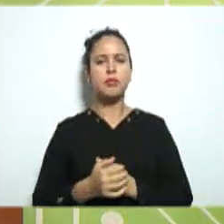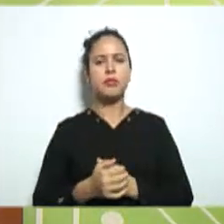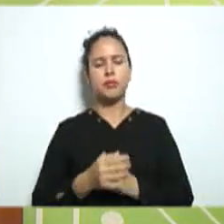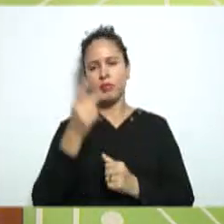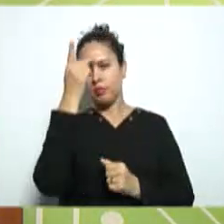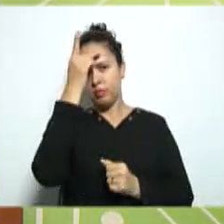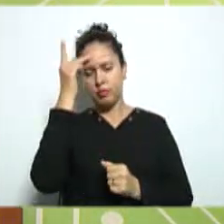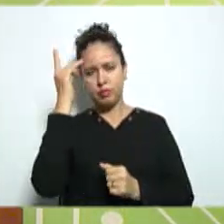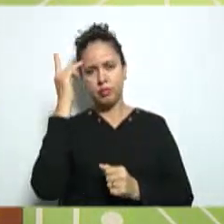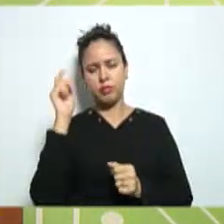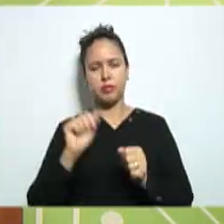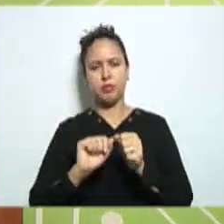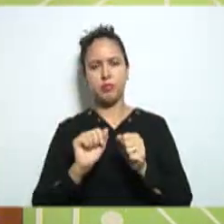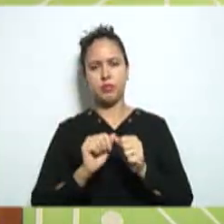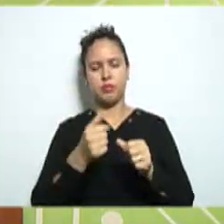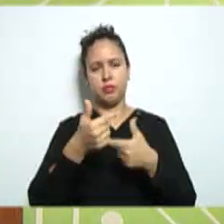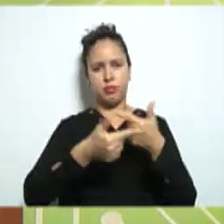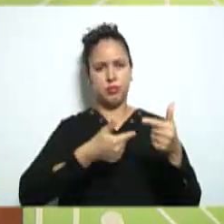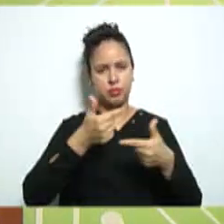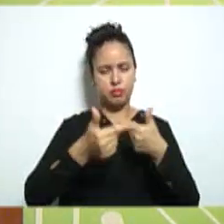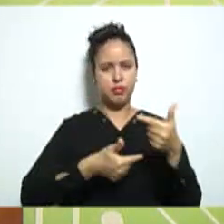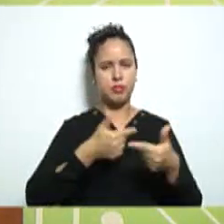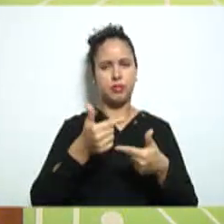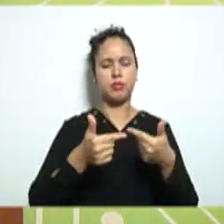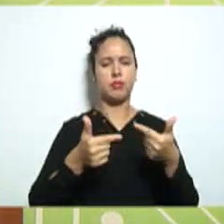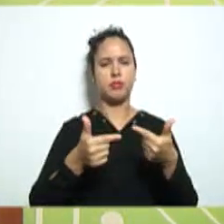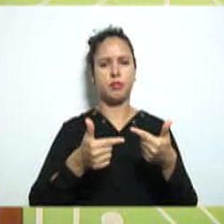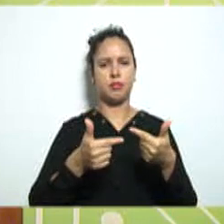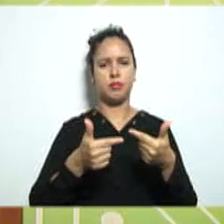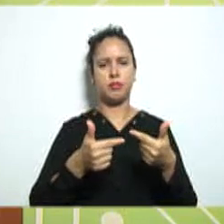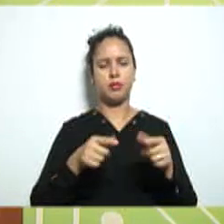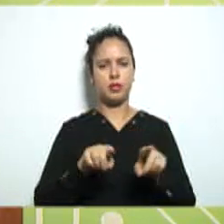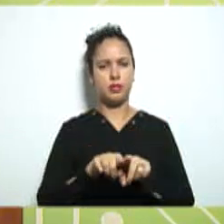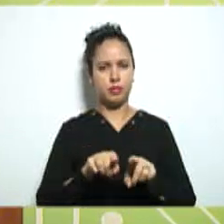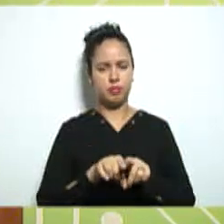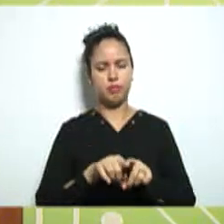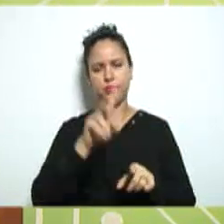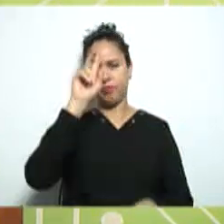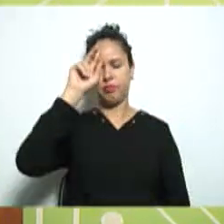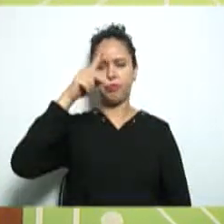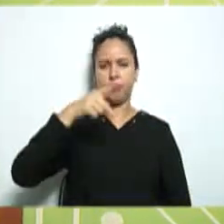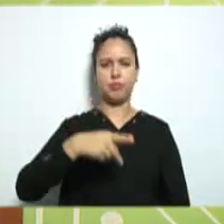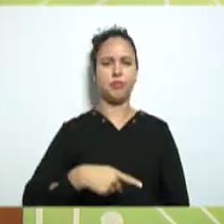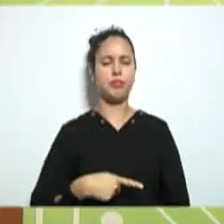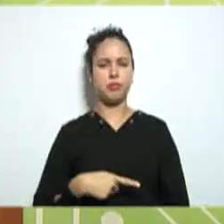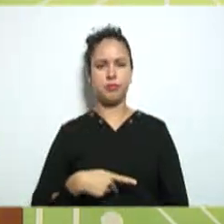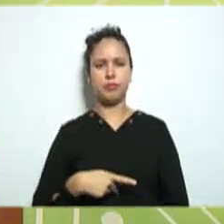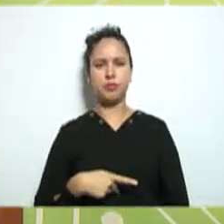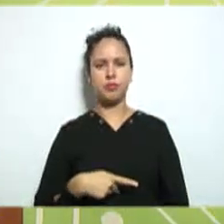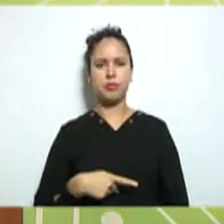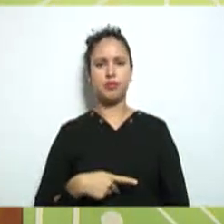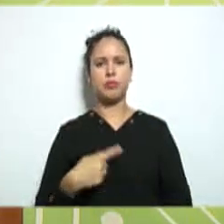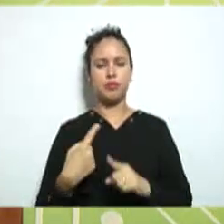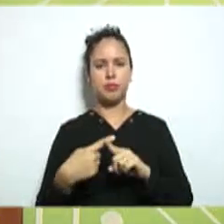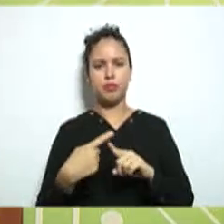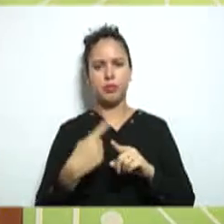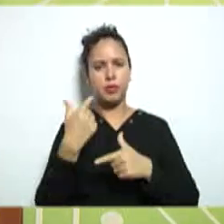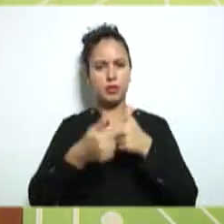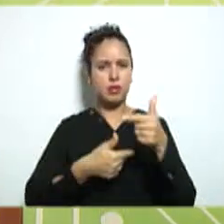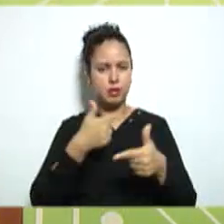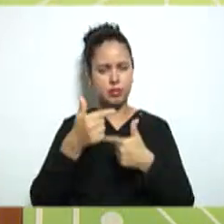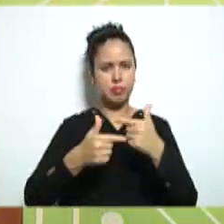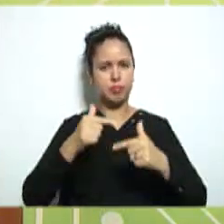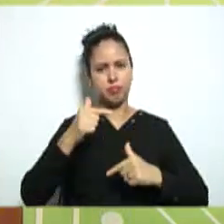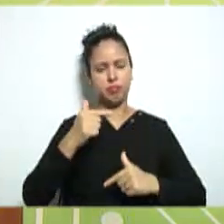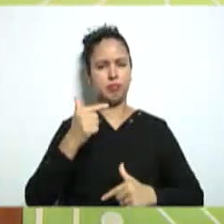sobre o meio físico, ele realiza também um trabalho sobre ele mesmo. Porque o trabalho, a